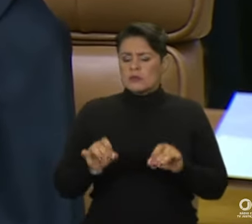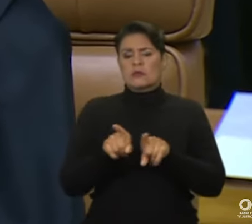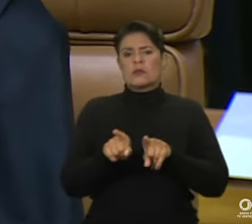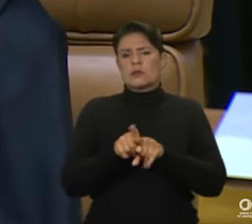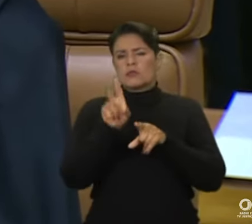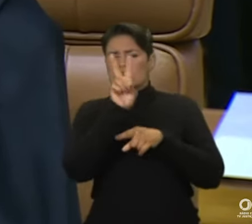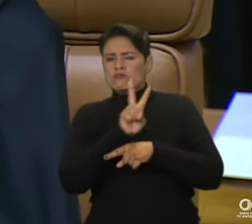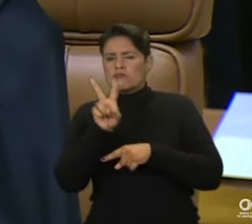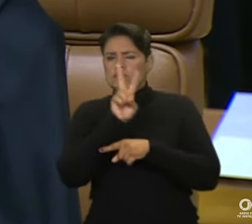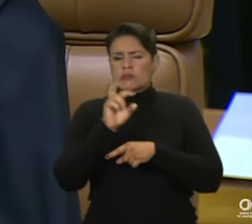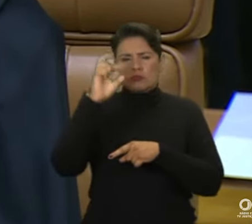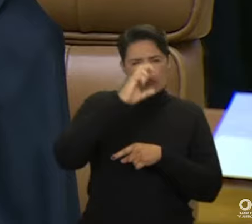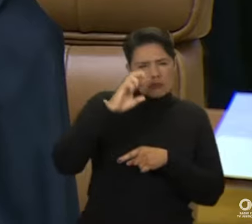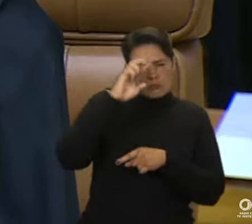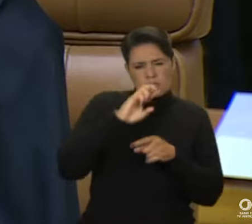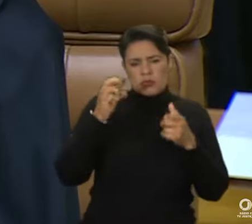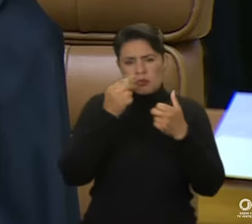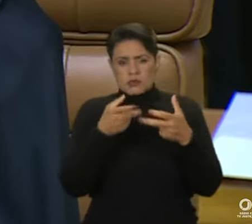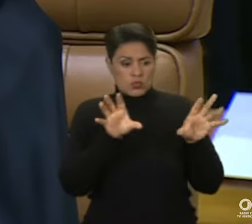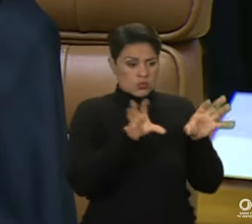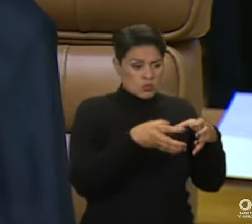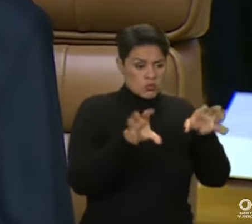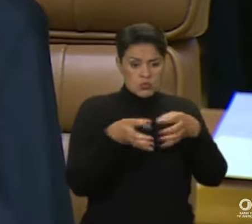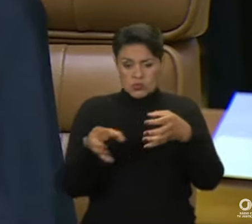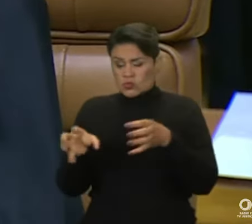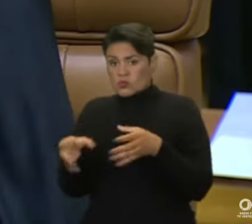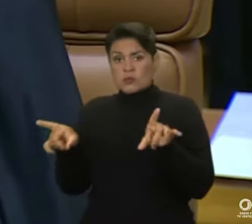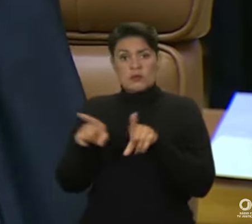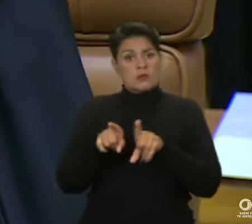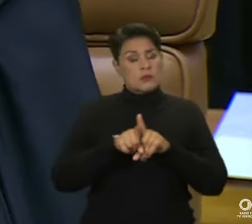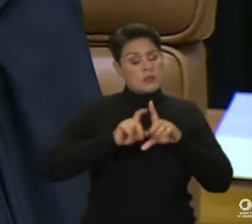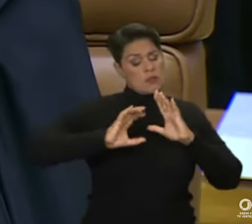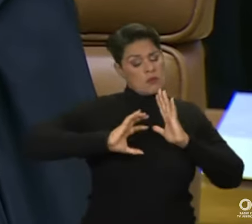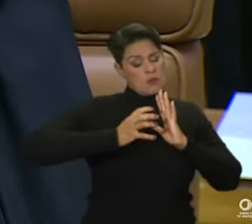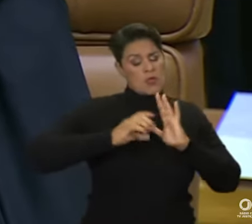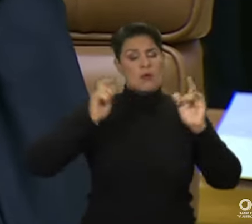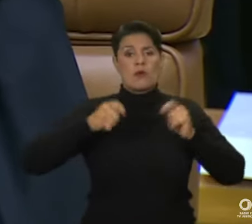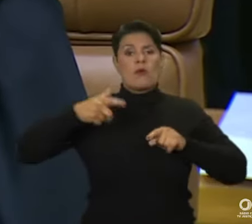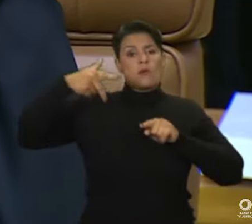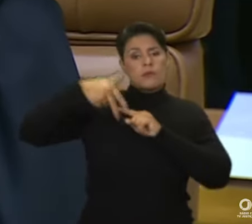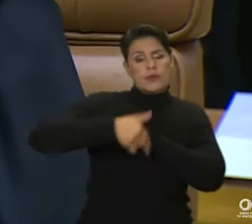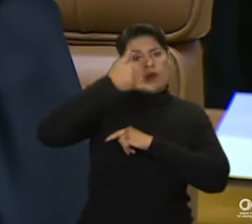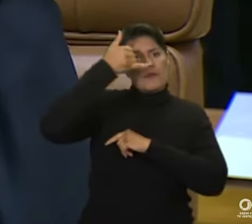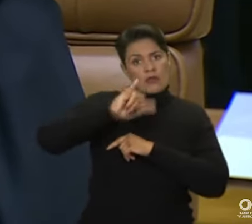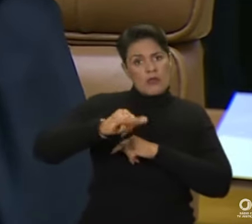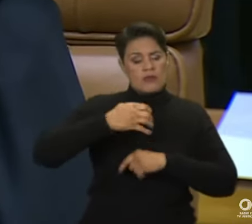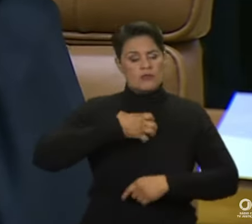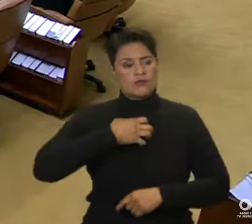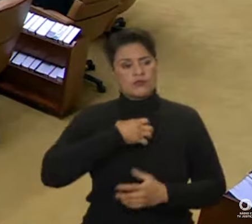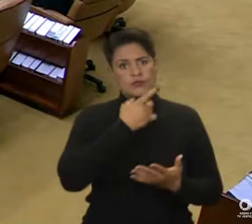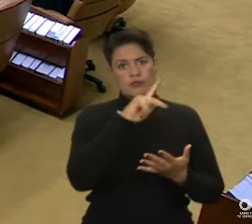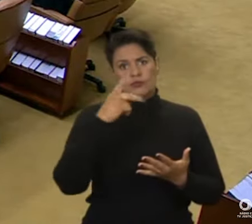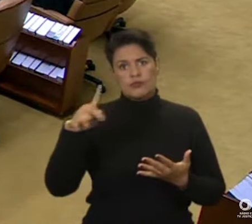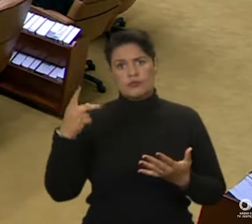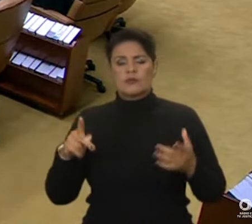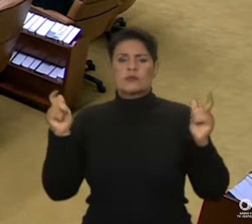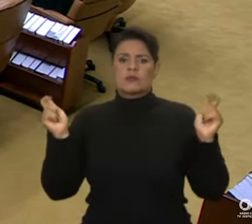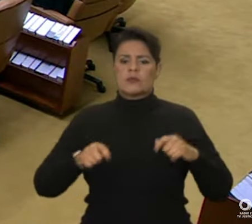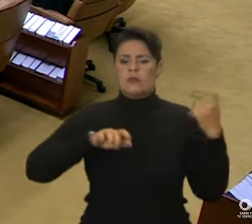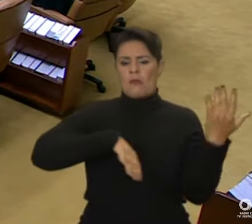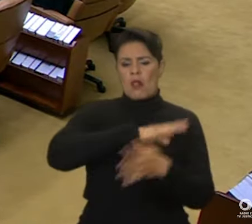dos candidatos e partidos para inibir atos que possam comprometer a lisura do pleito.